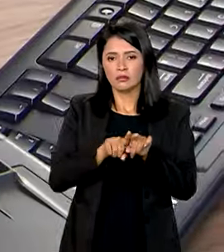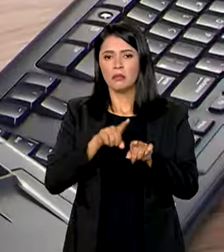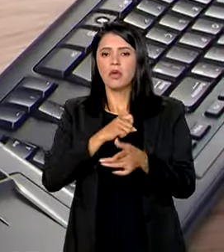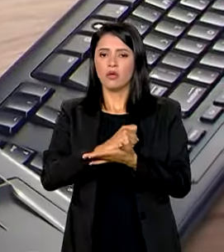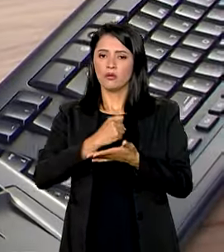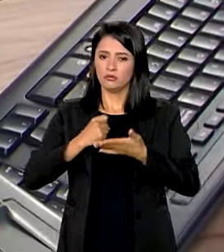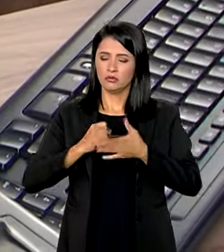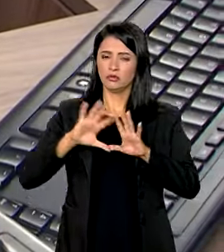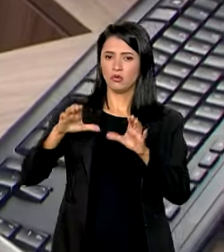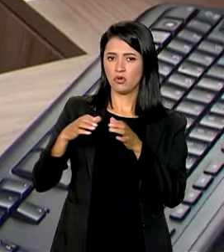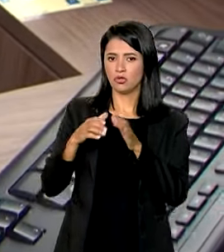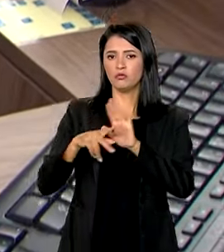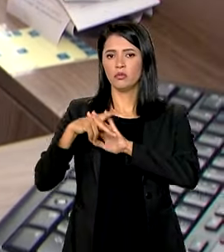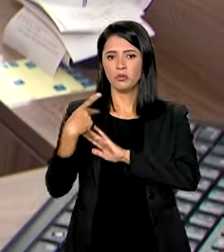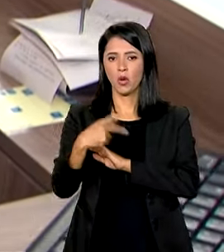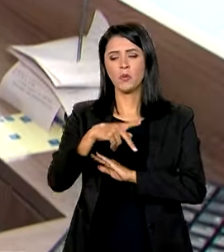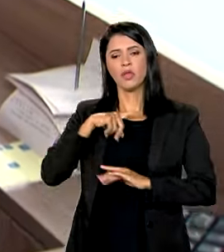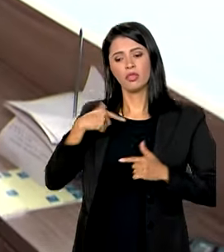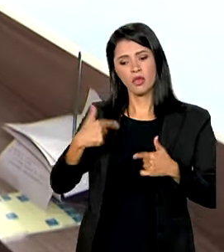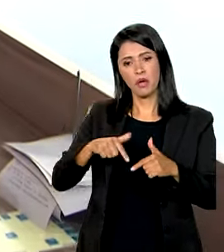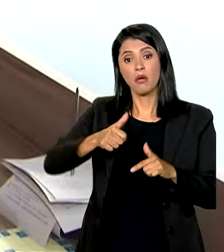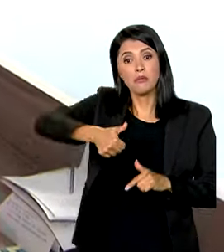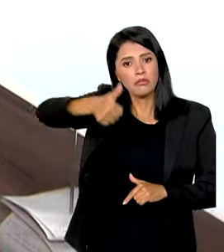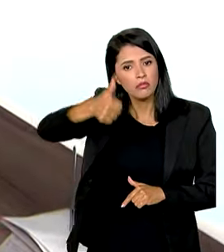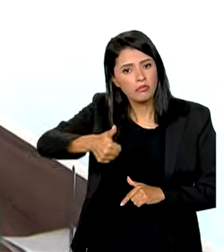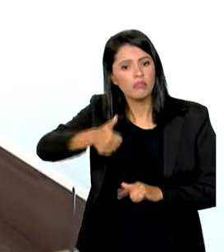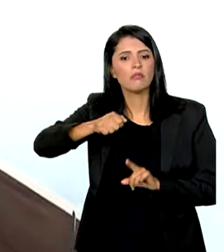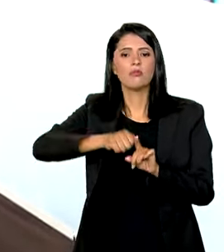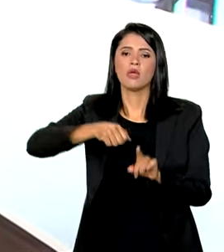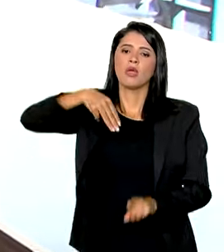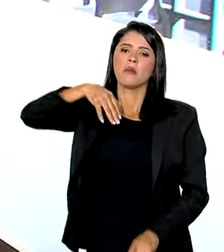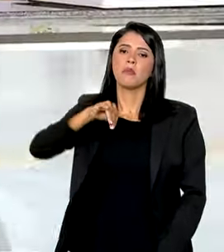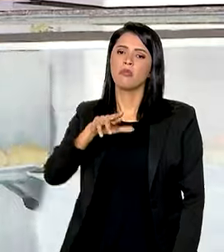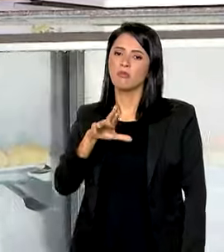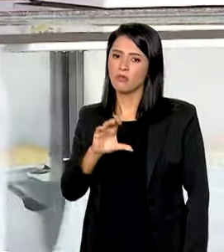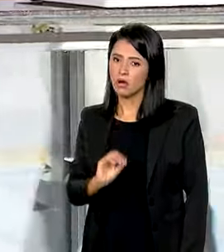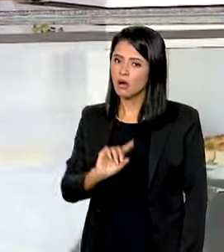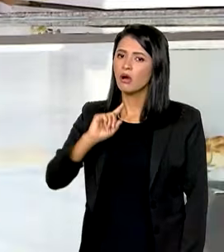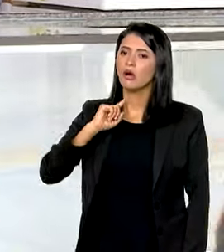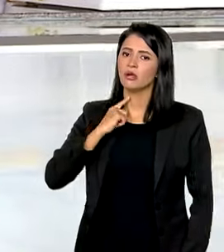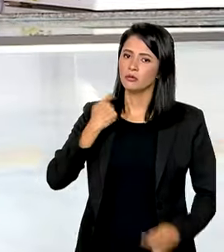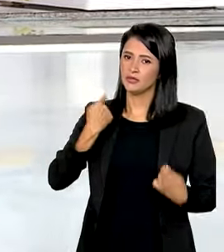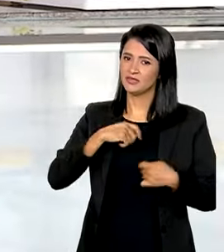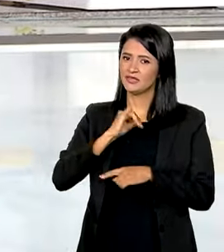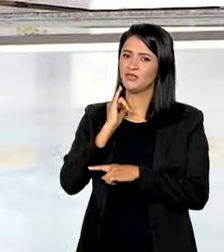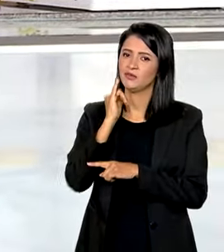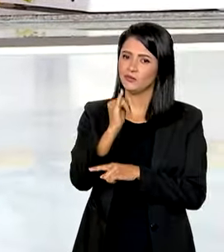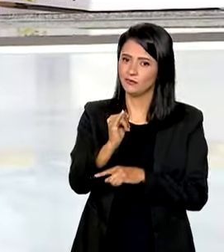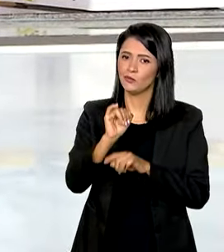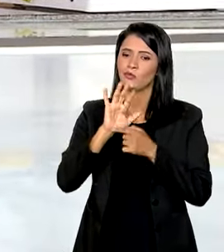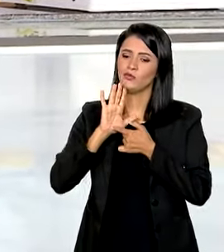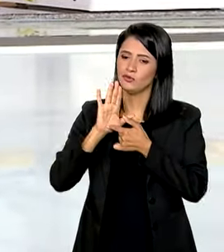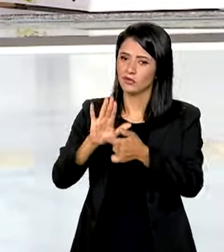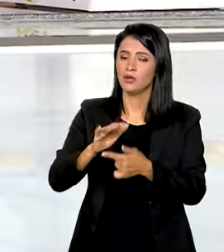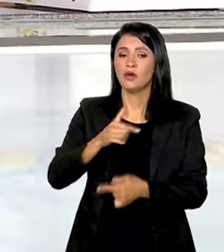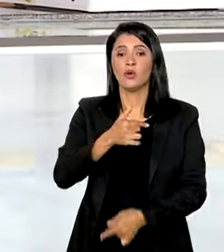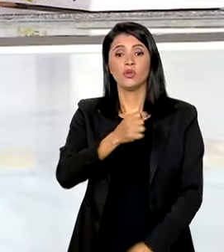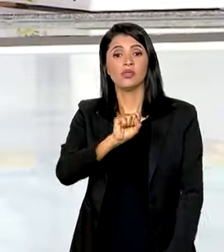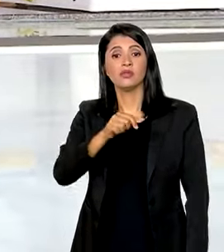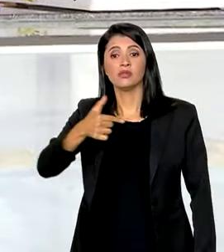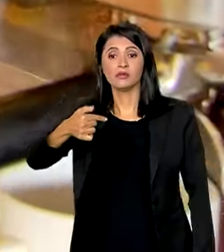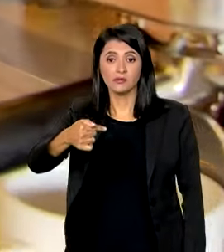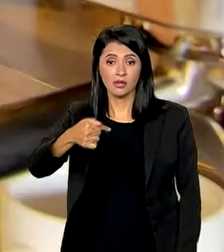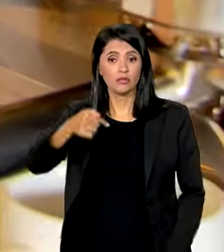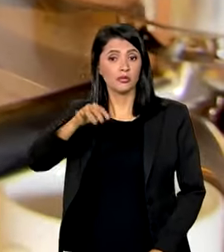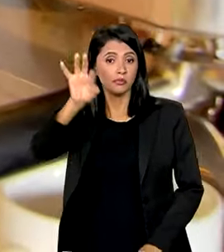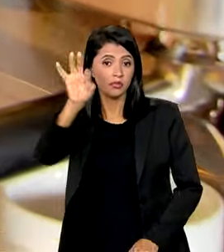contratos coletivos de trabalho. Para o 1º de maio é importante registrar. Nós, 87% dos acordos